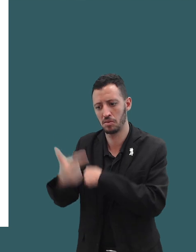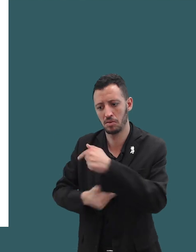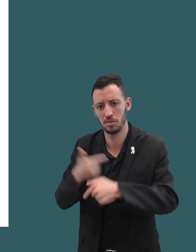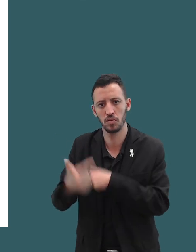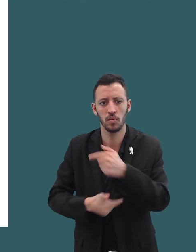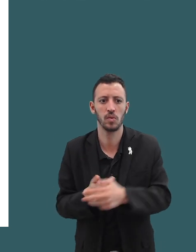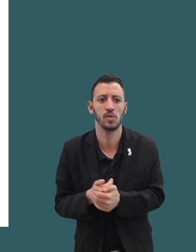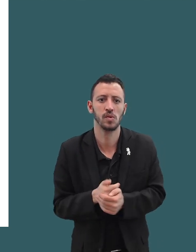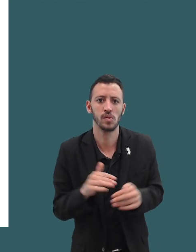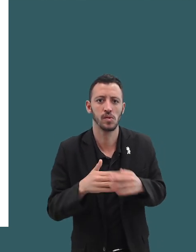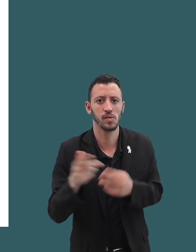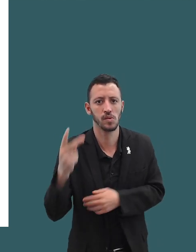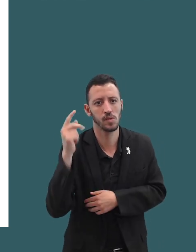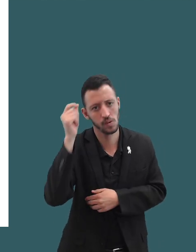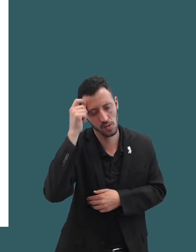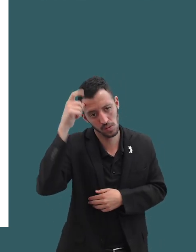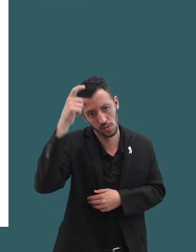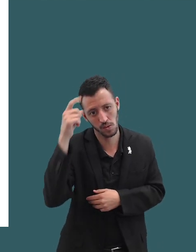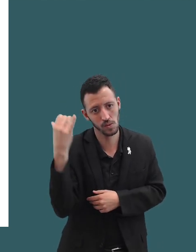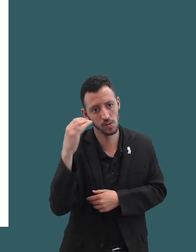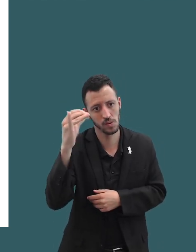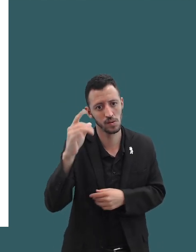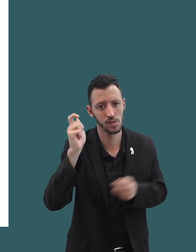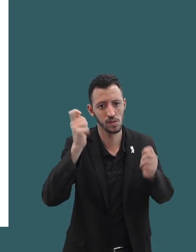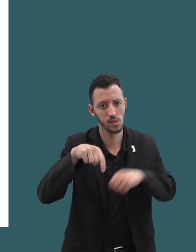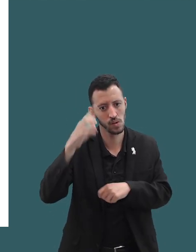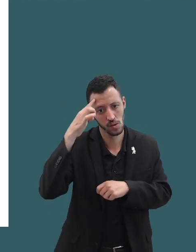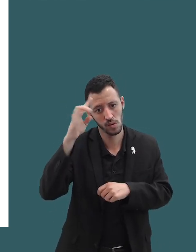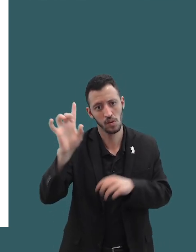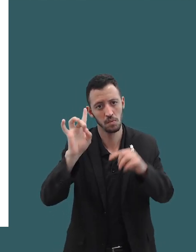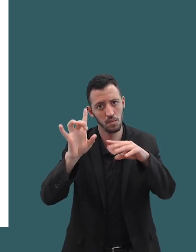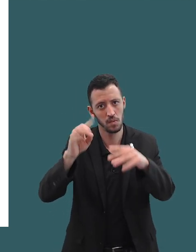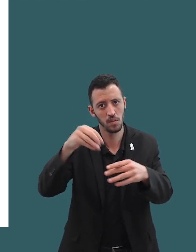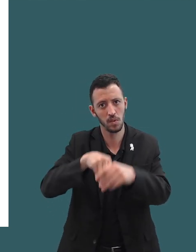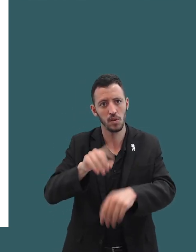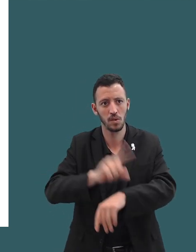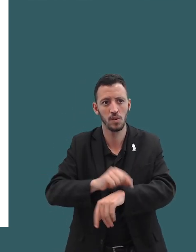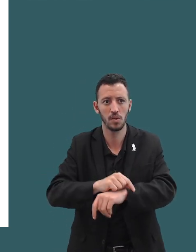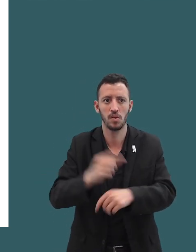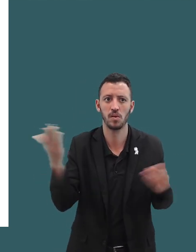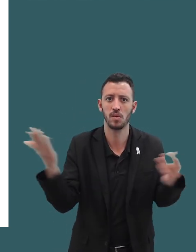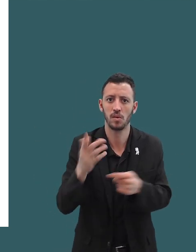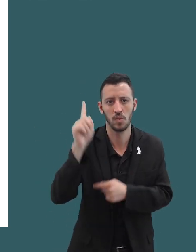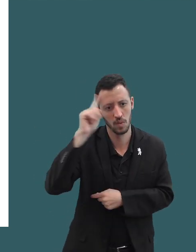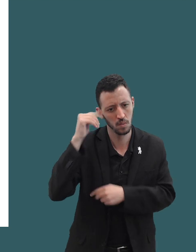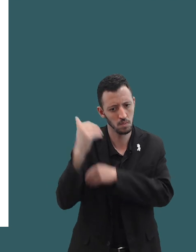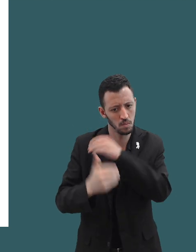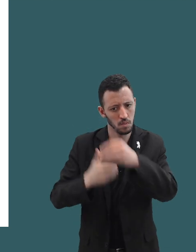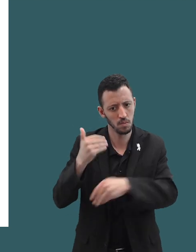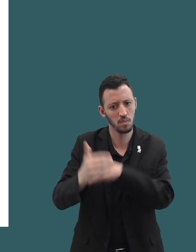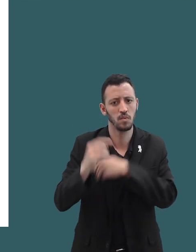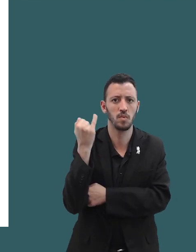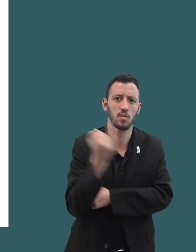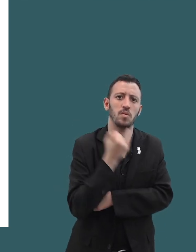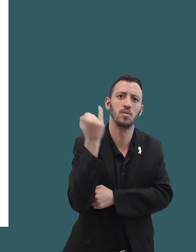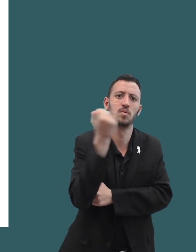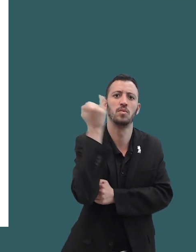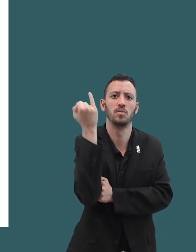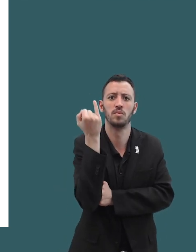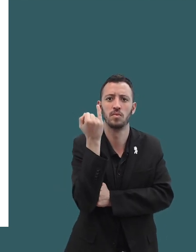trabalhando conhecimento científico, nem em datas específicas e momentos específicos, tem que ser no cotidiano. Daí a